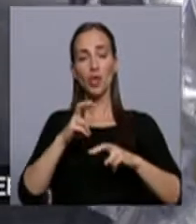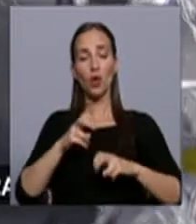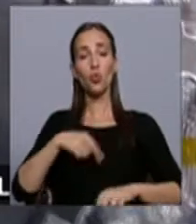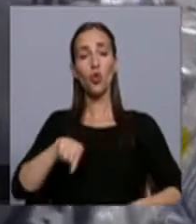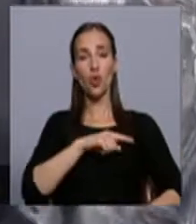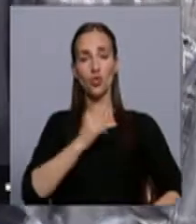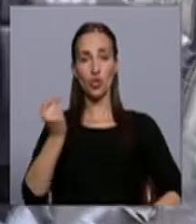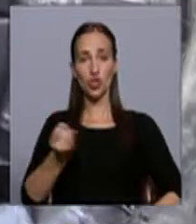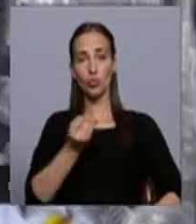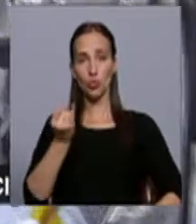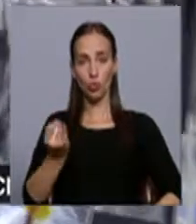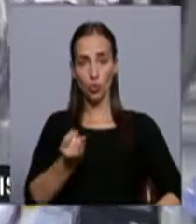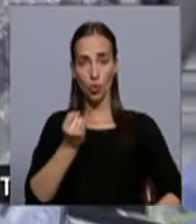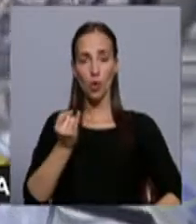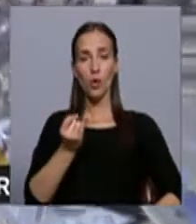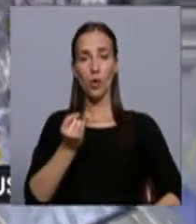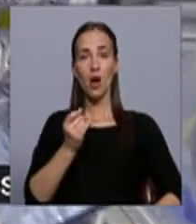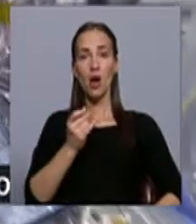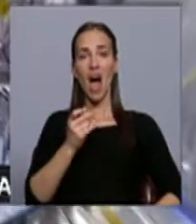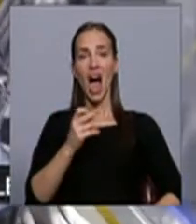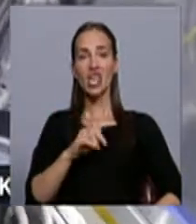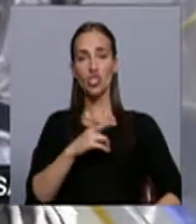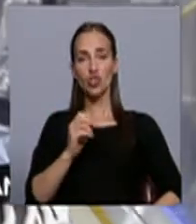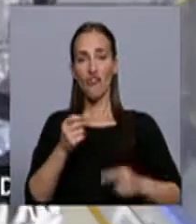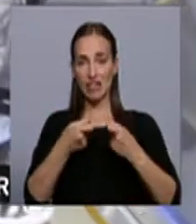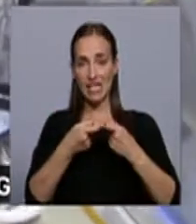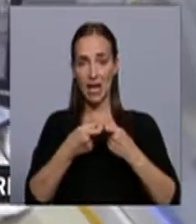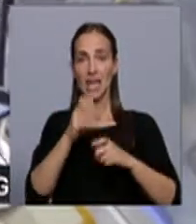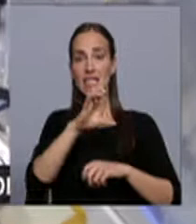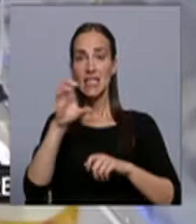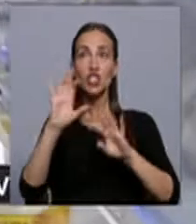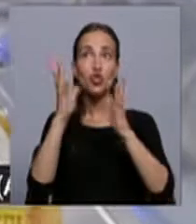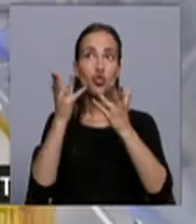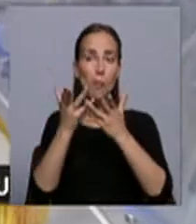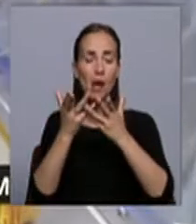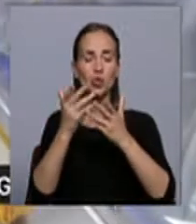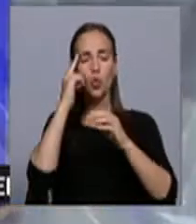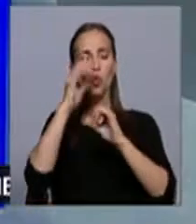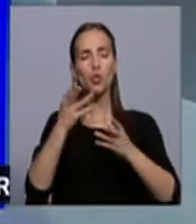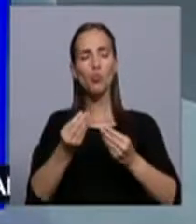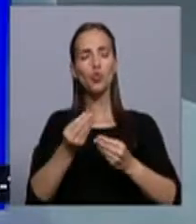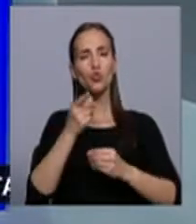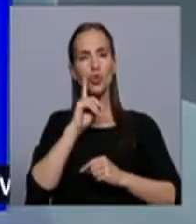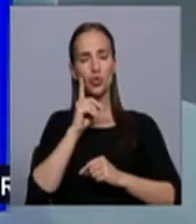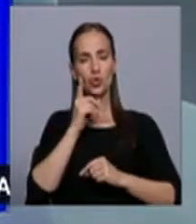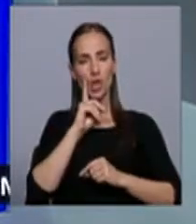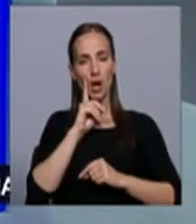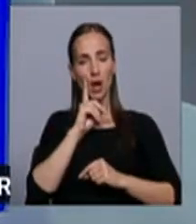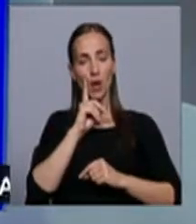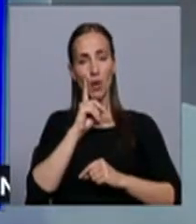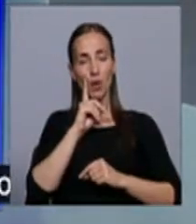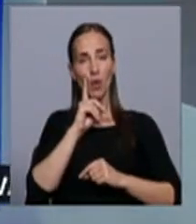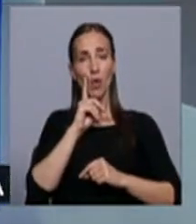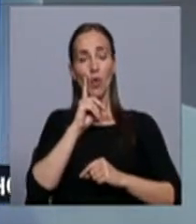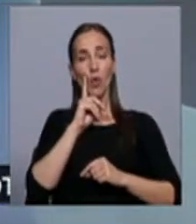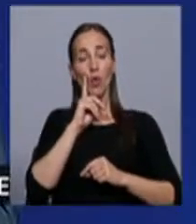a notícia deste ano, e lá está, como tu disseste muito bem, com a ajuda de investigadores do nosso Instituto de